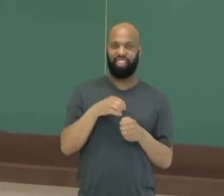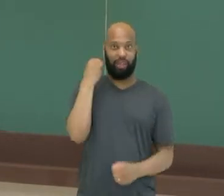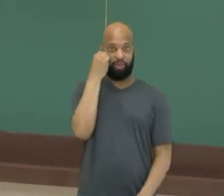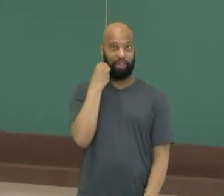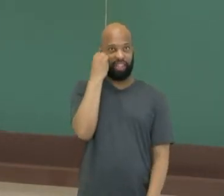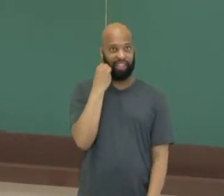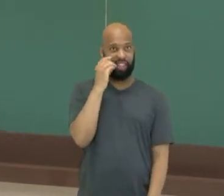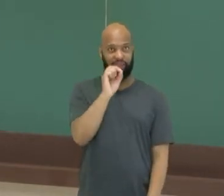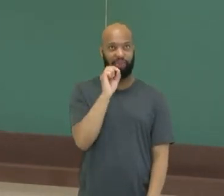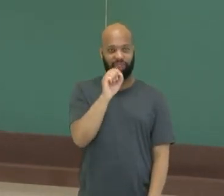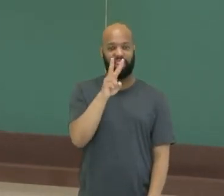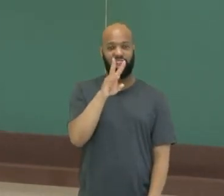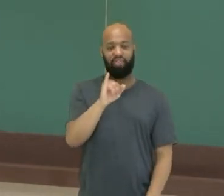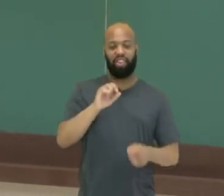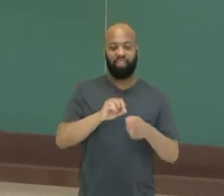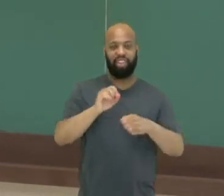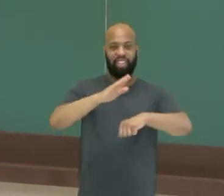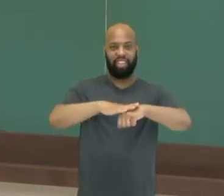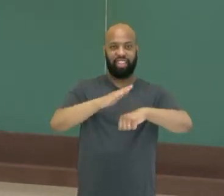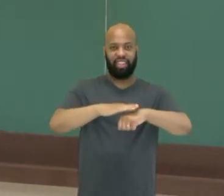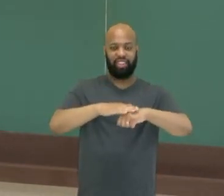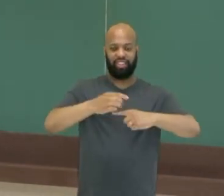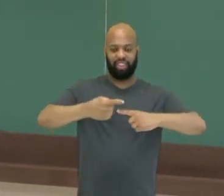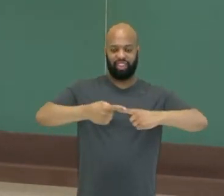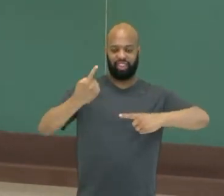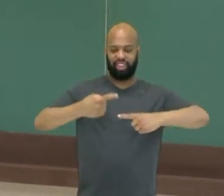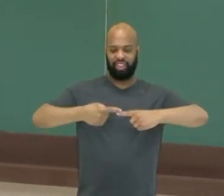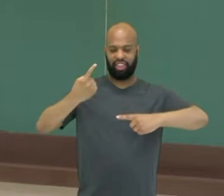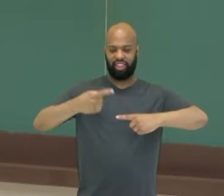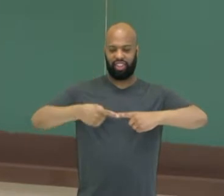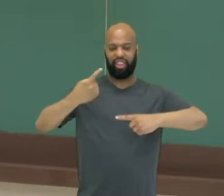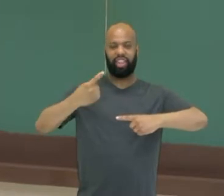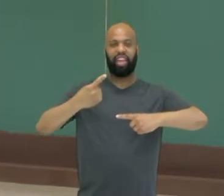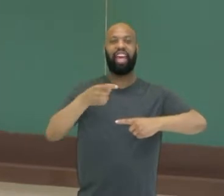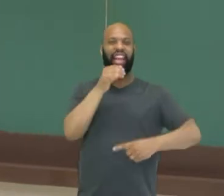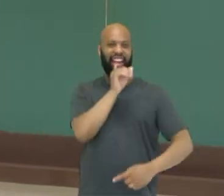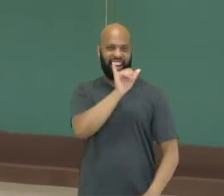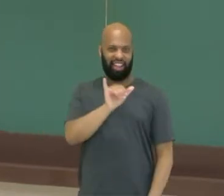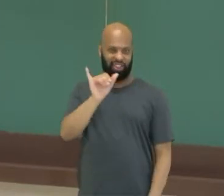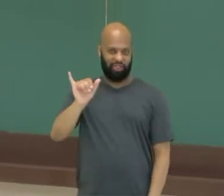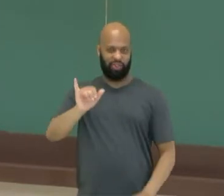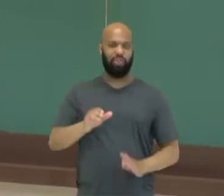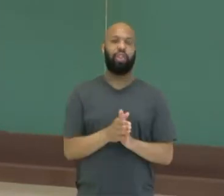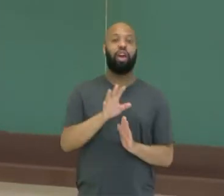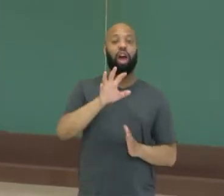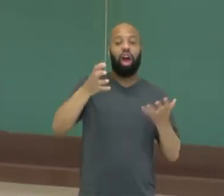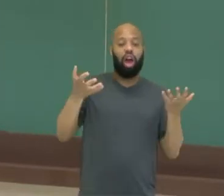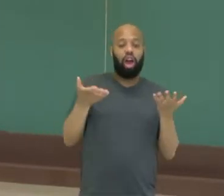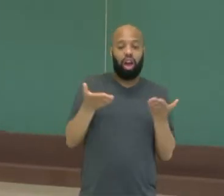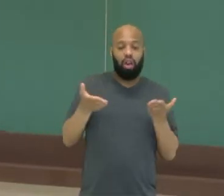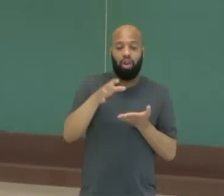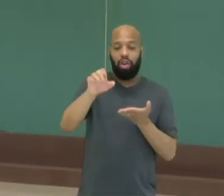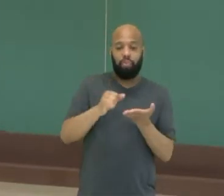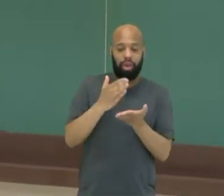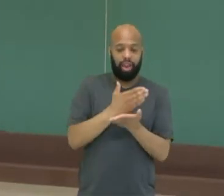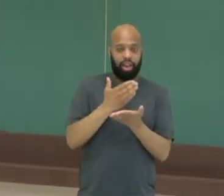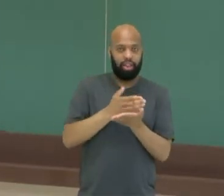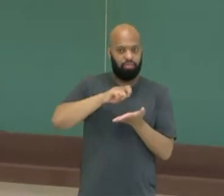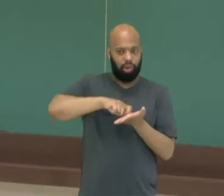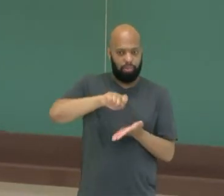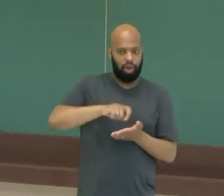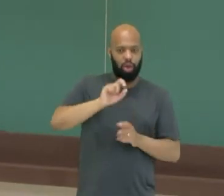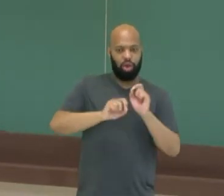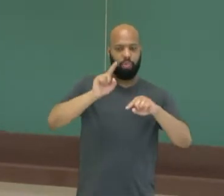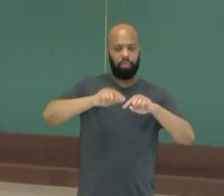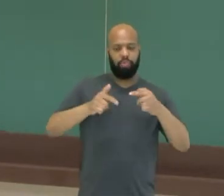ser? Construir um circuito elétrico. Então, pega o caderno para fazer os registros dos materiais que você vai utilizar. Mas